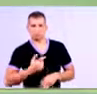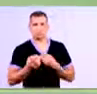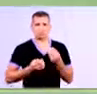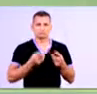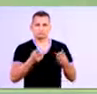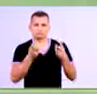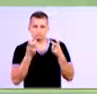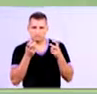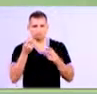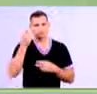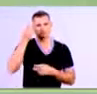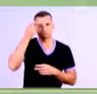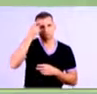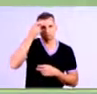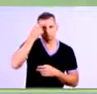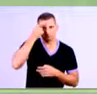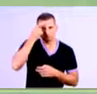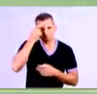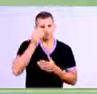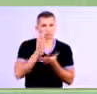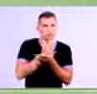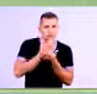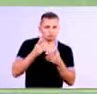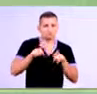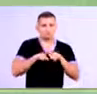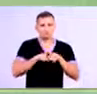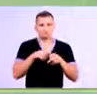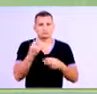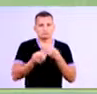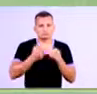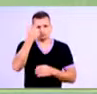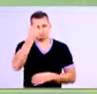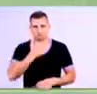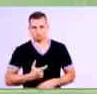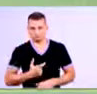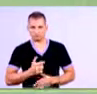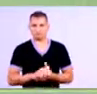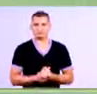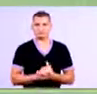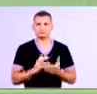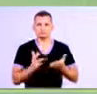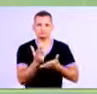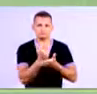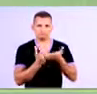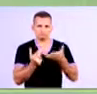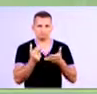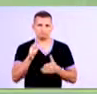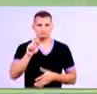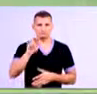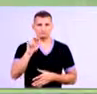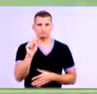a cognição e outros aspectos relacionados à pessoa humana. O design gráfico,